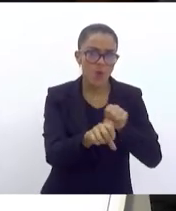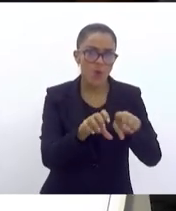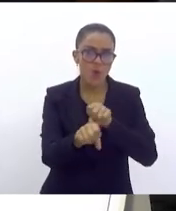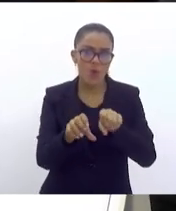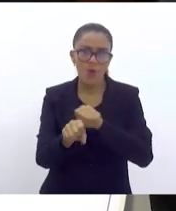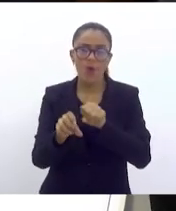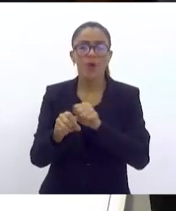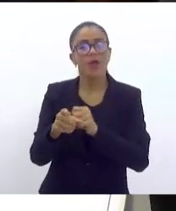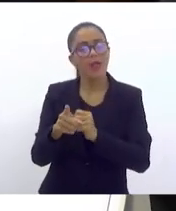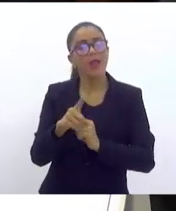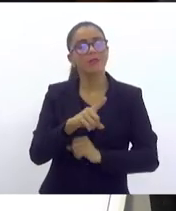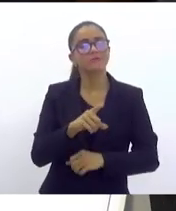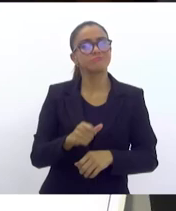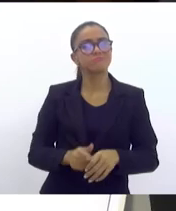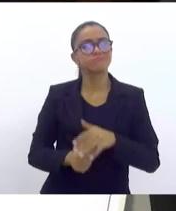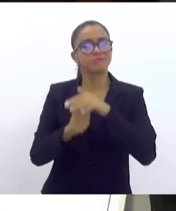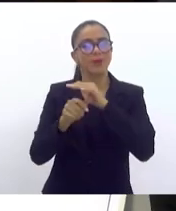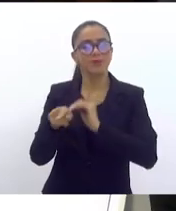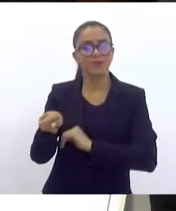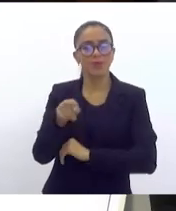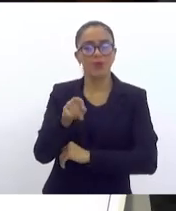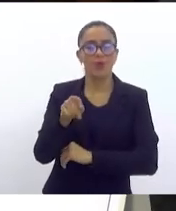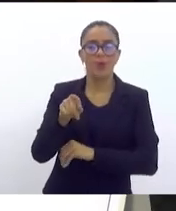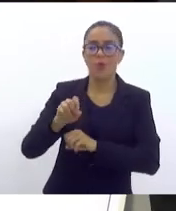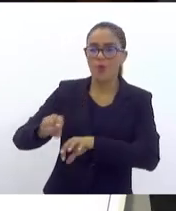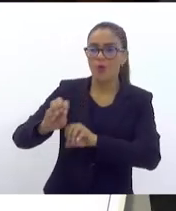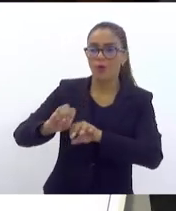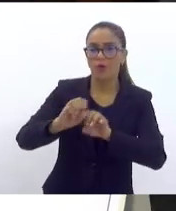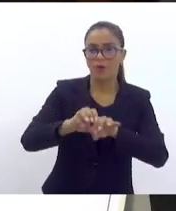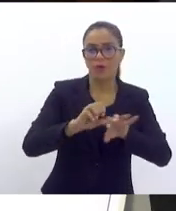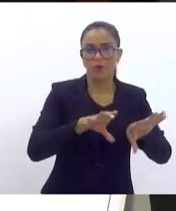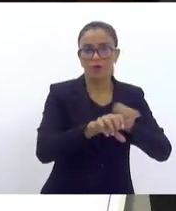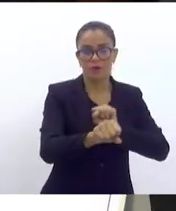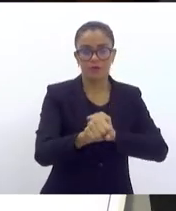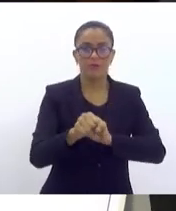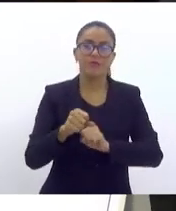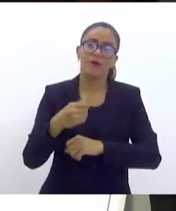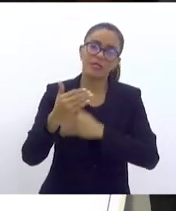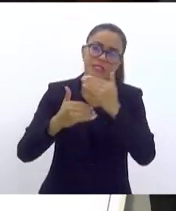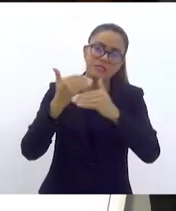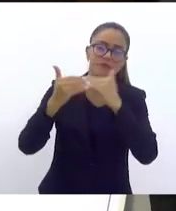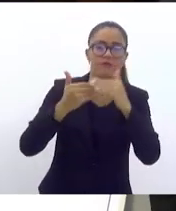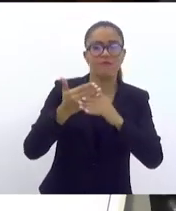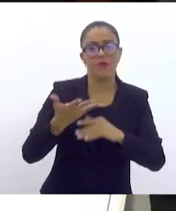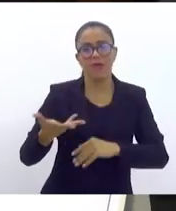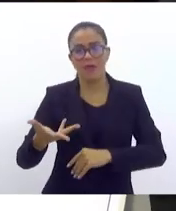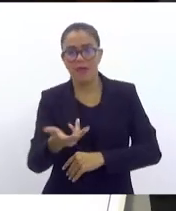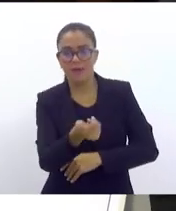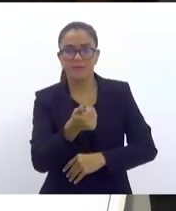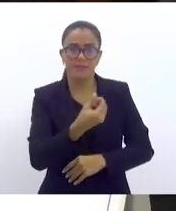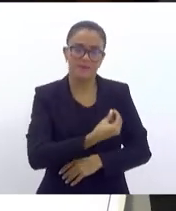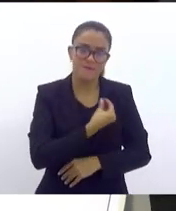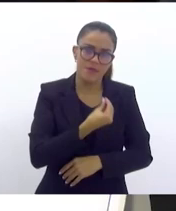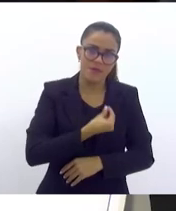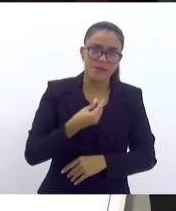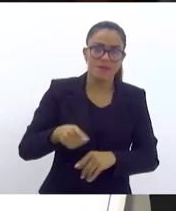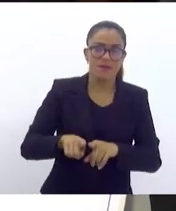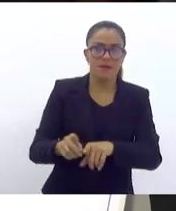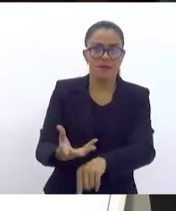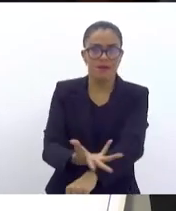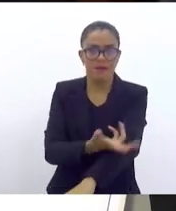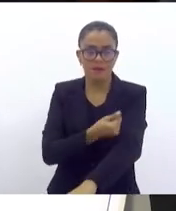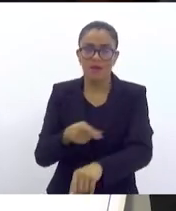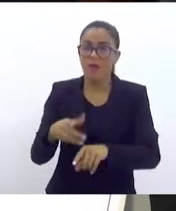programa de Formação através do qual vão desenvolver diversas habilidades habilidades de vidas habilidades socioemocionais